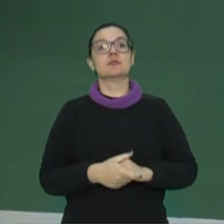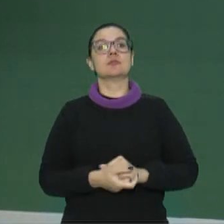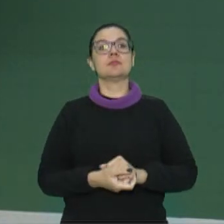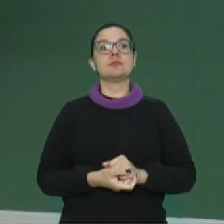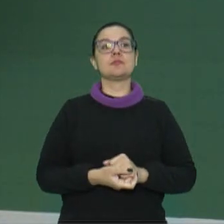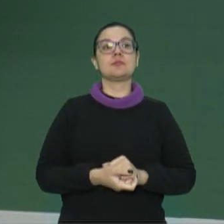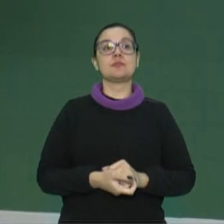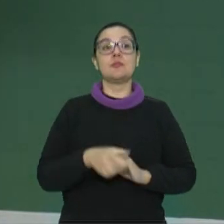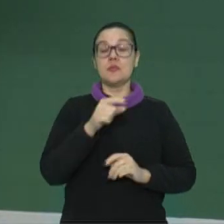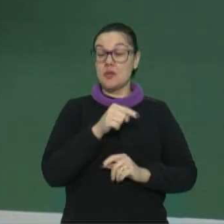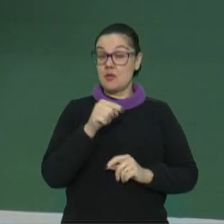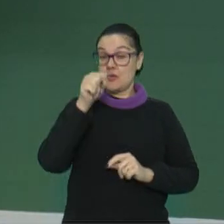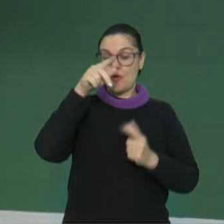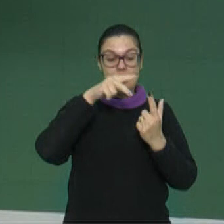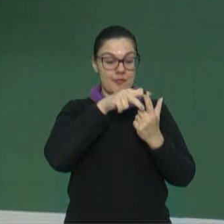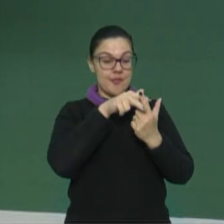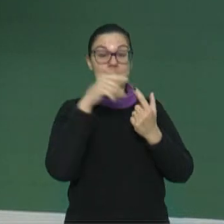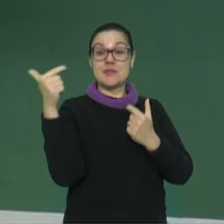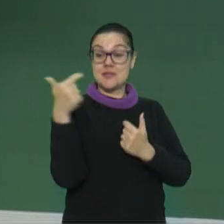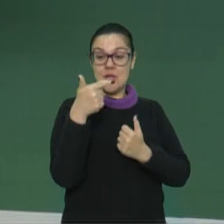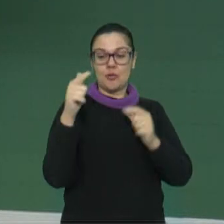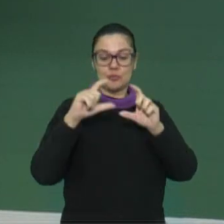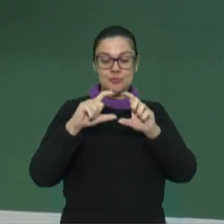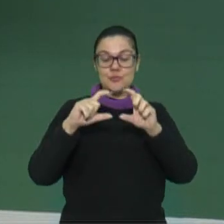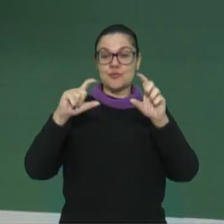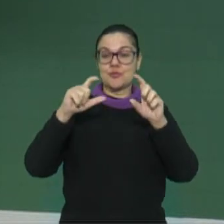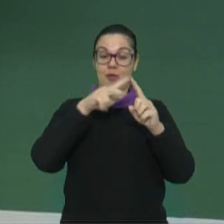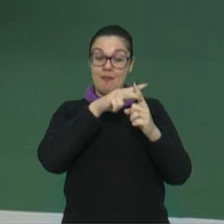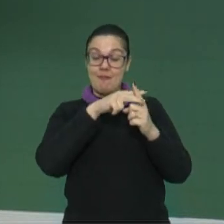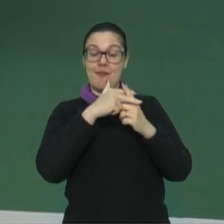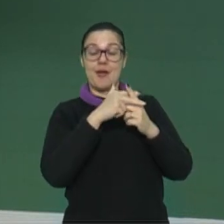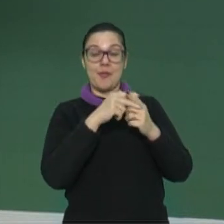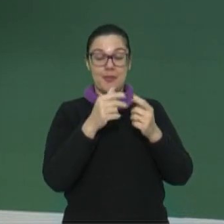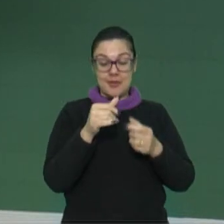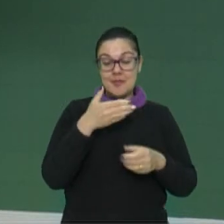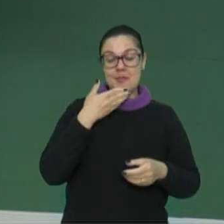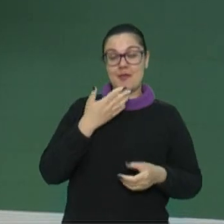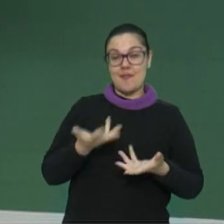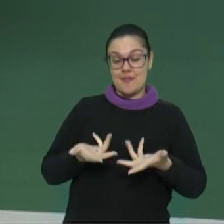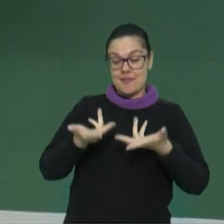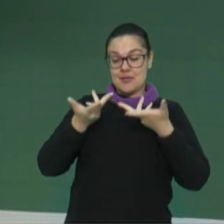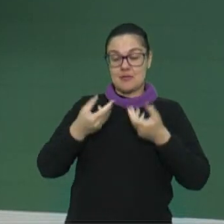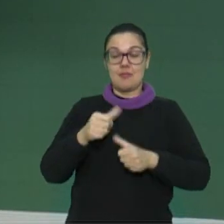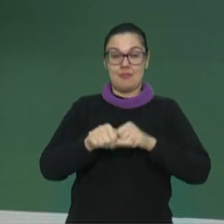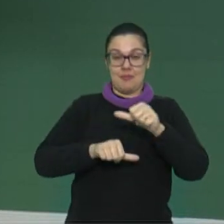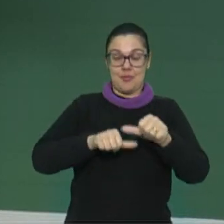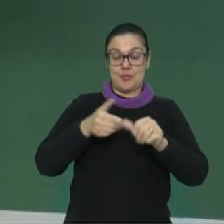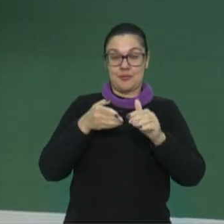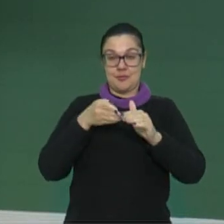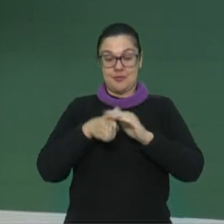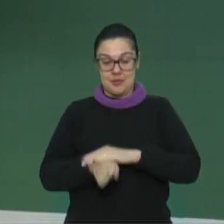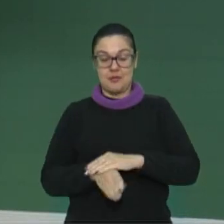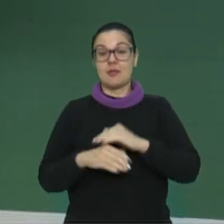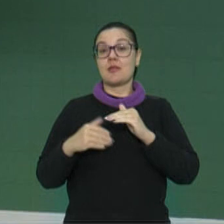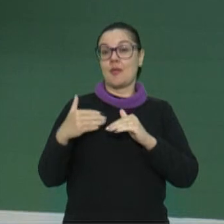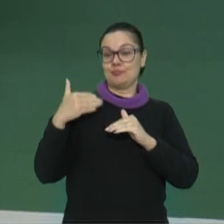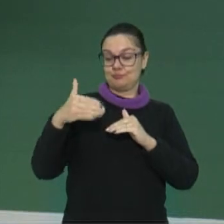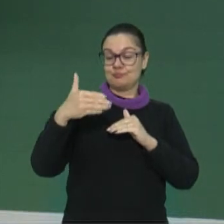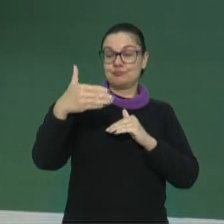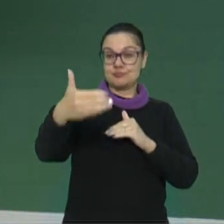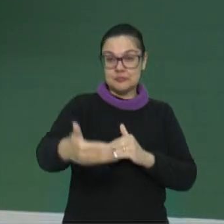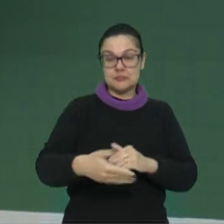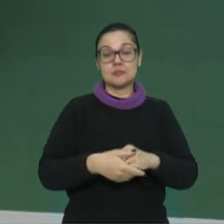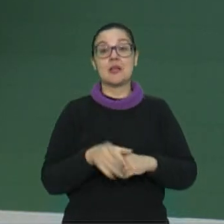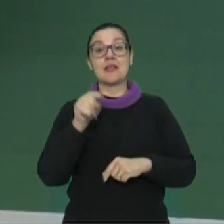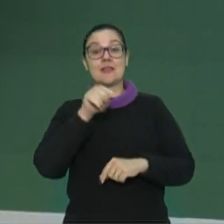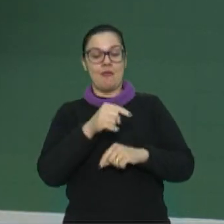que eu coloquei aqui para você, subtítulo, que são as ferramentas para eu facilitar a mudança nesse comportamento, que é gradual. Então ele